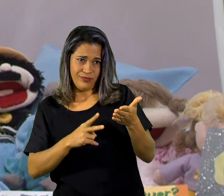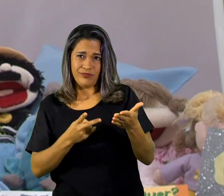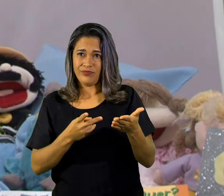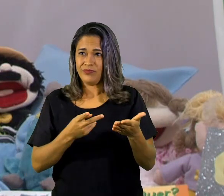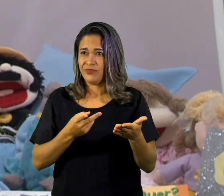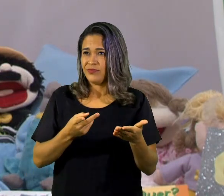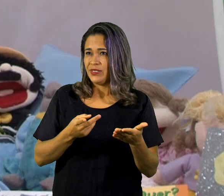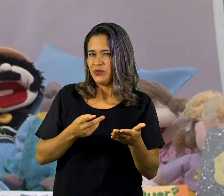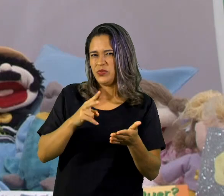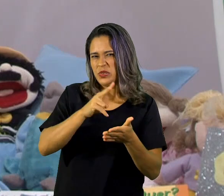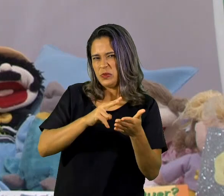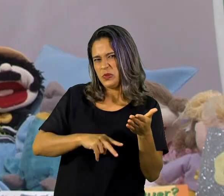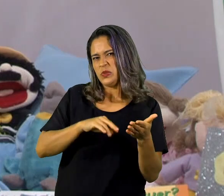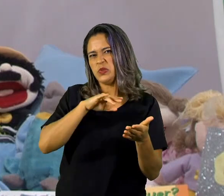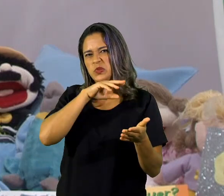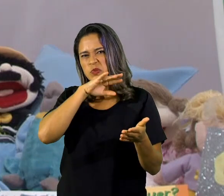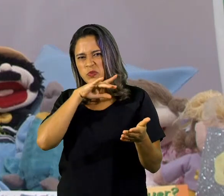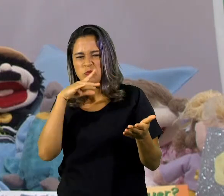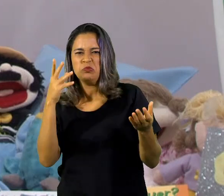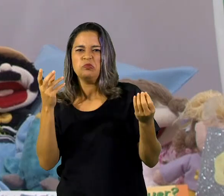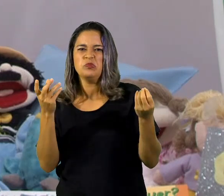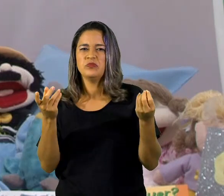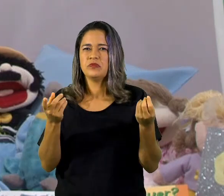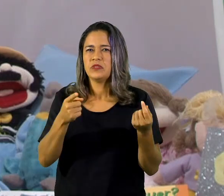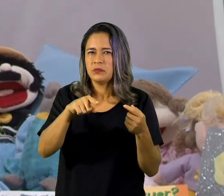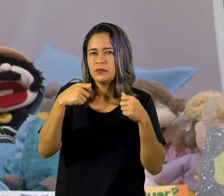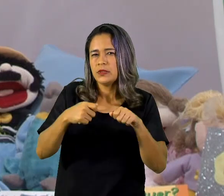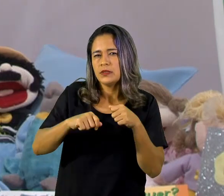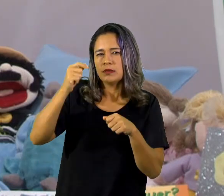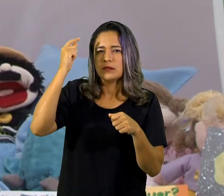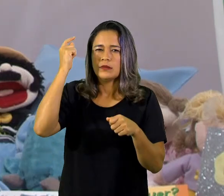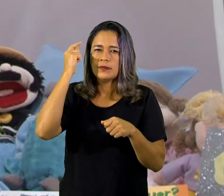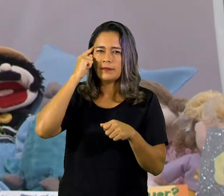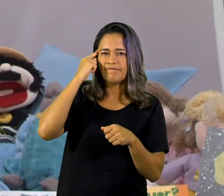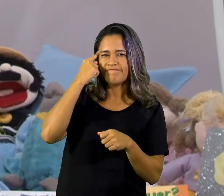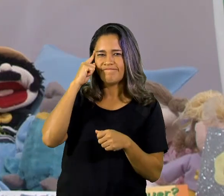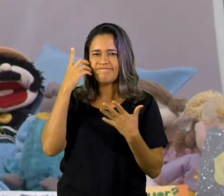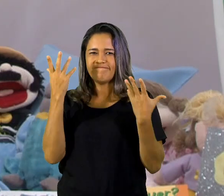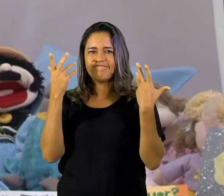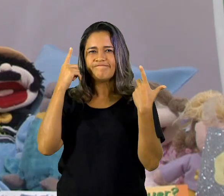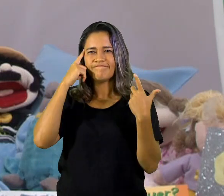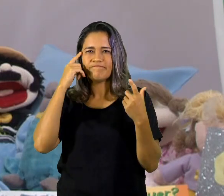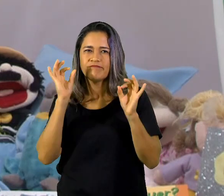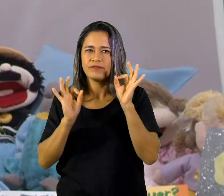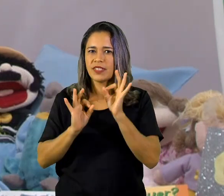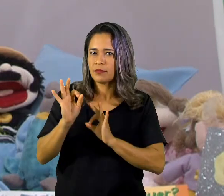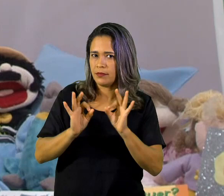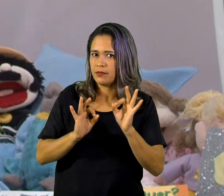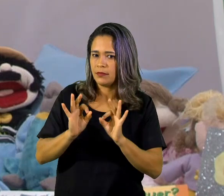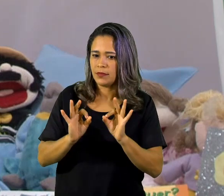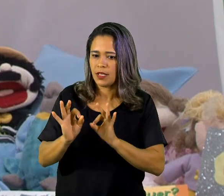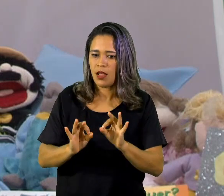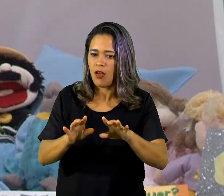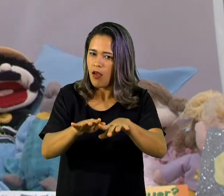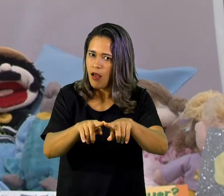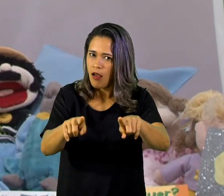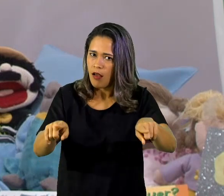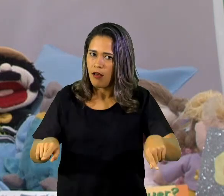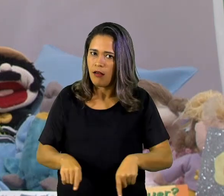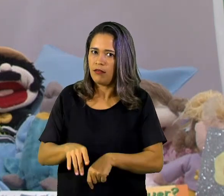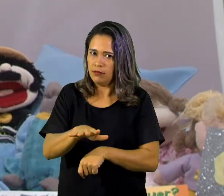uma leitura frustrada, você tem que pensar nessa preparação, nessa organização desse